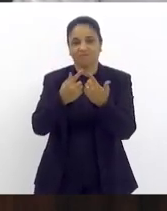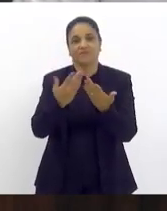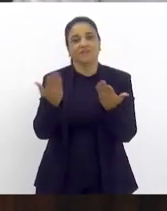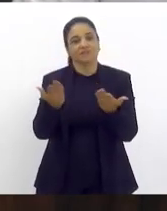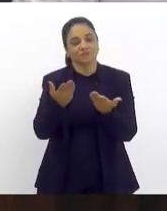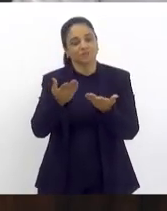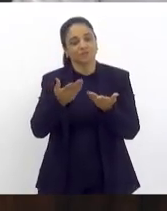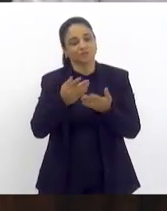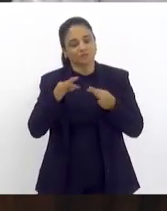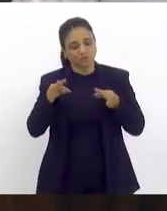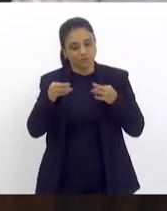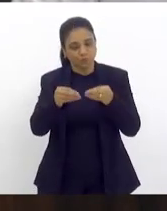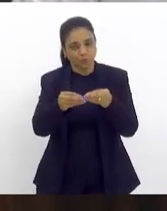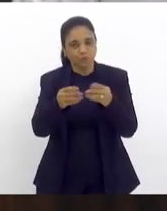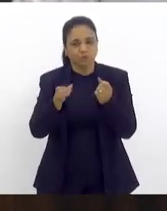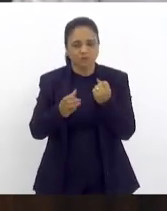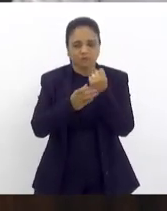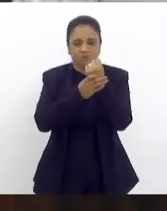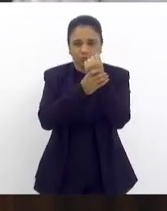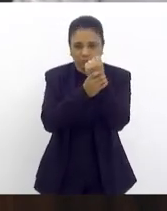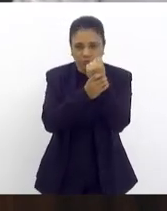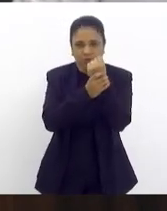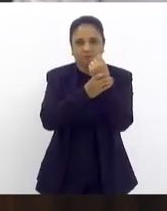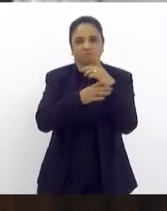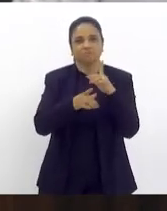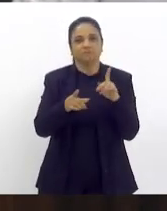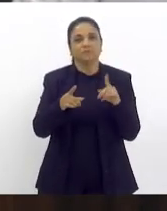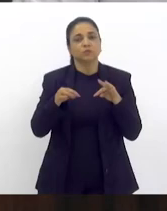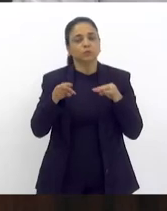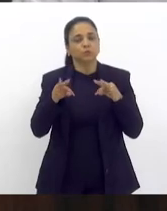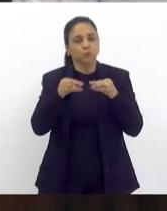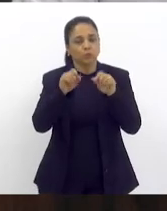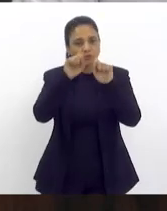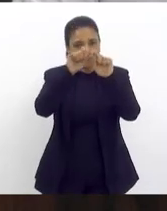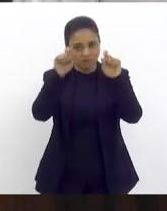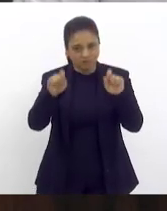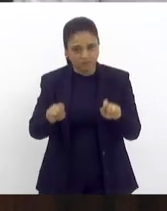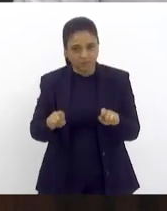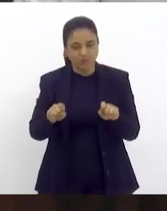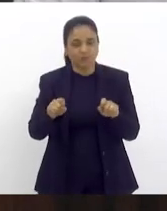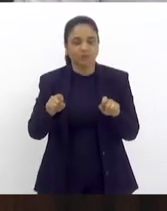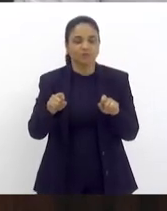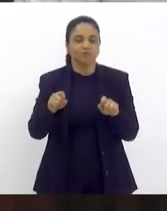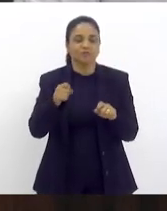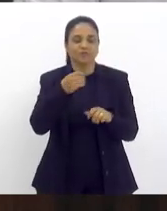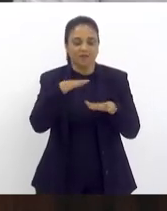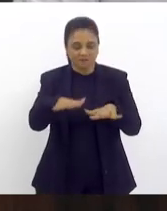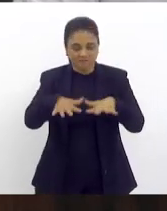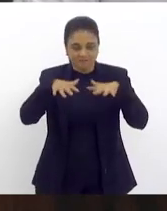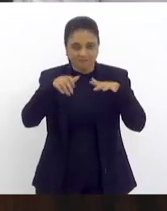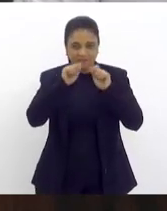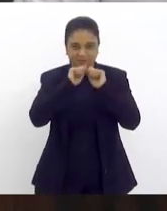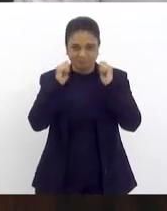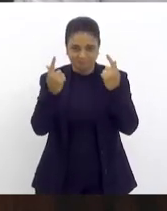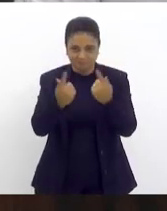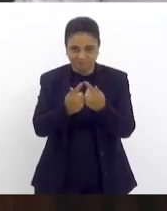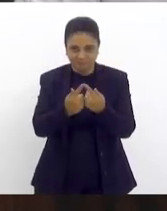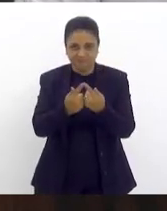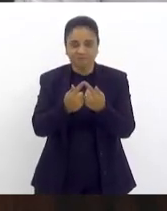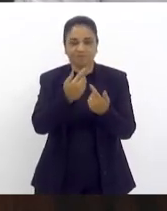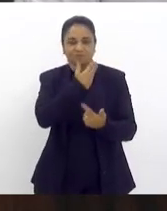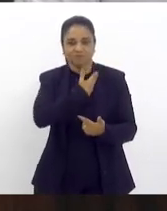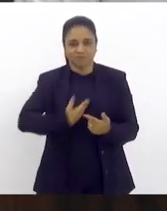dessa casa, à segurança, a todos os servidores da Assembleia Legislativa do Estado do Rio de Janeiro, meu muito obrigado